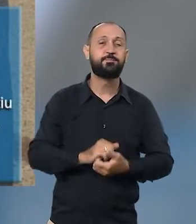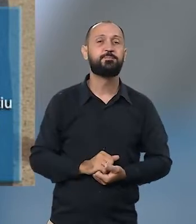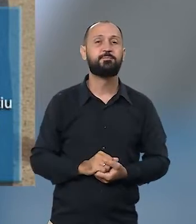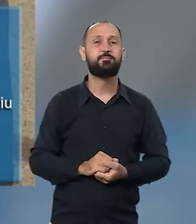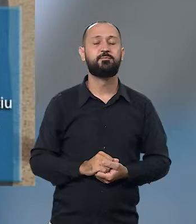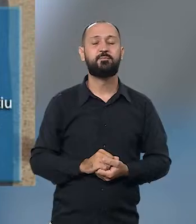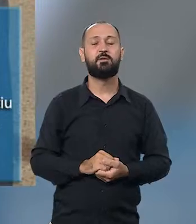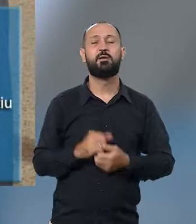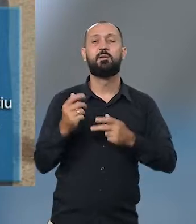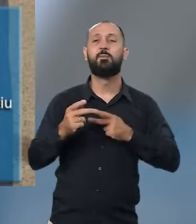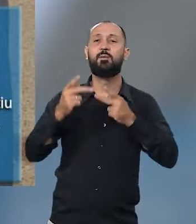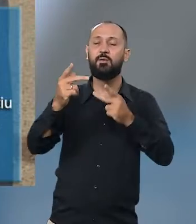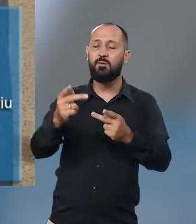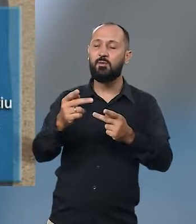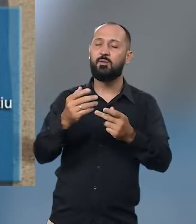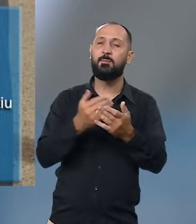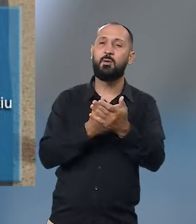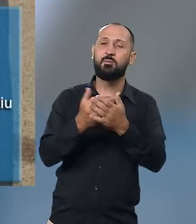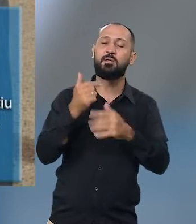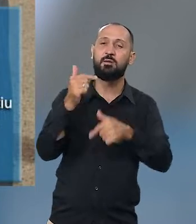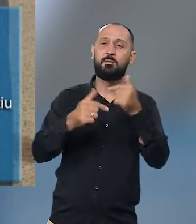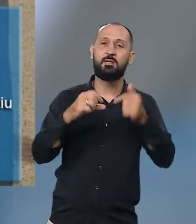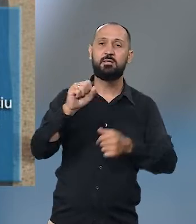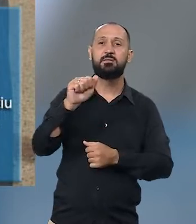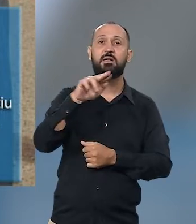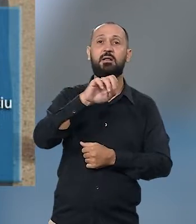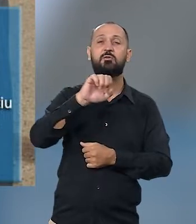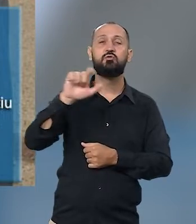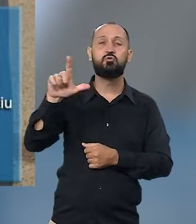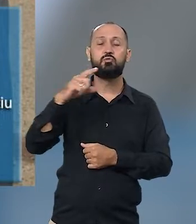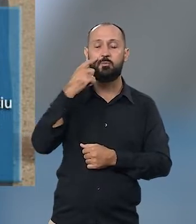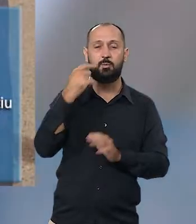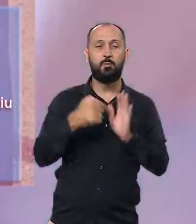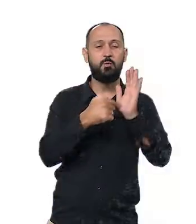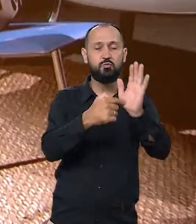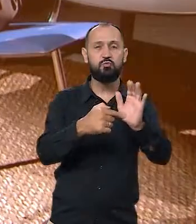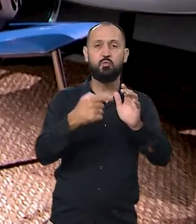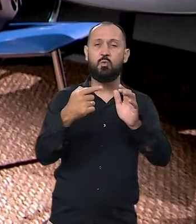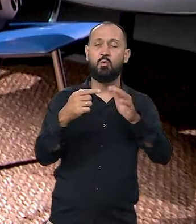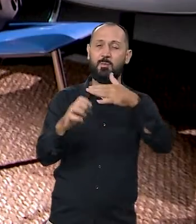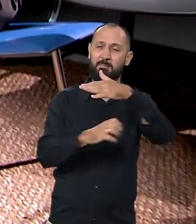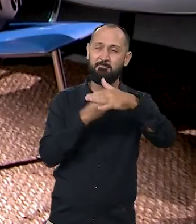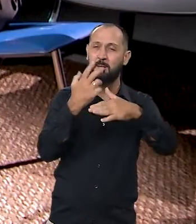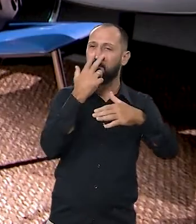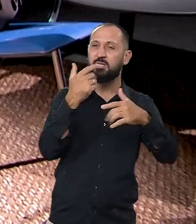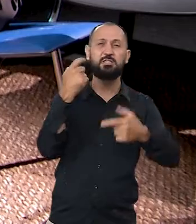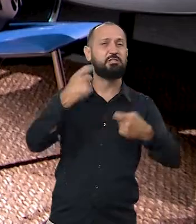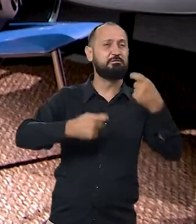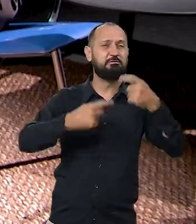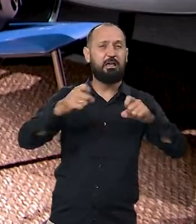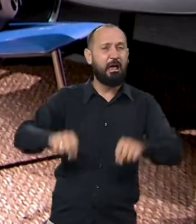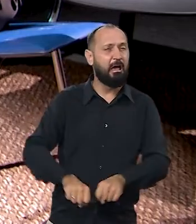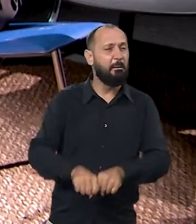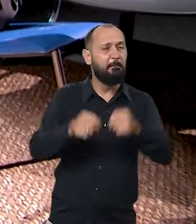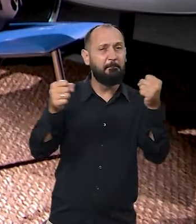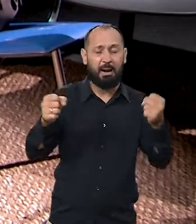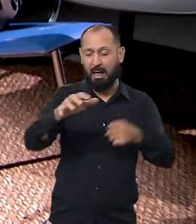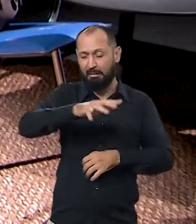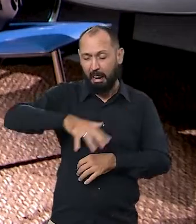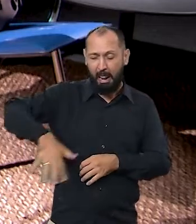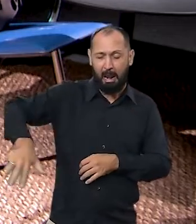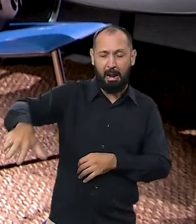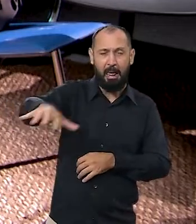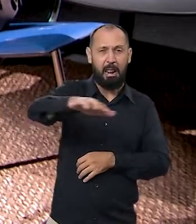juntos, me convidou para assumir a Sanesul. Me apresentou um cenário de guerra de uma empresa